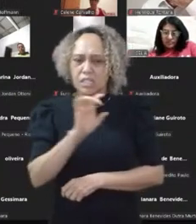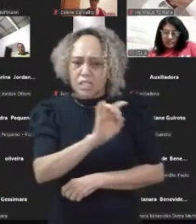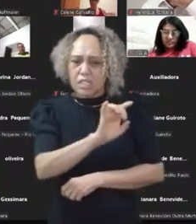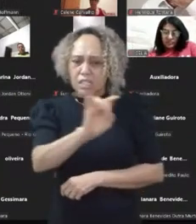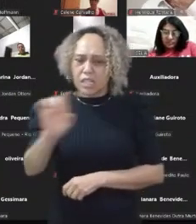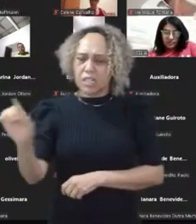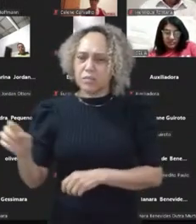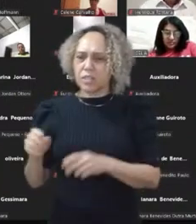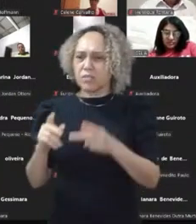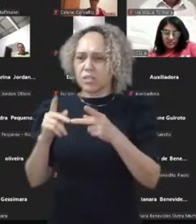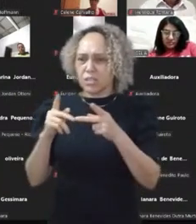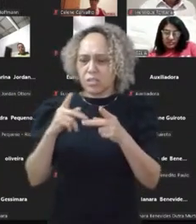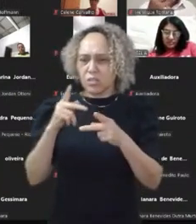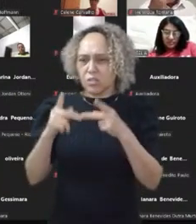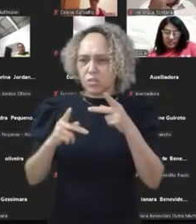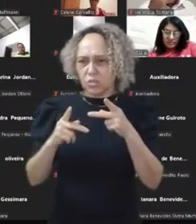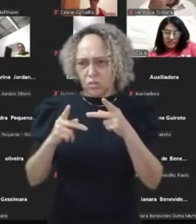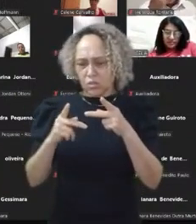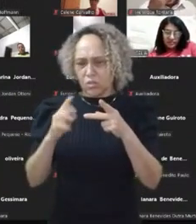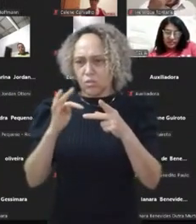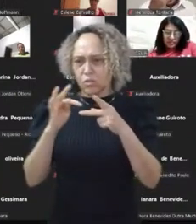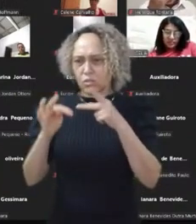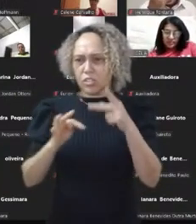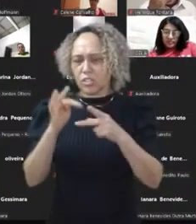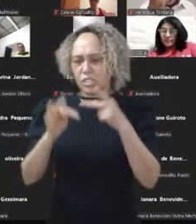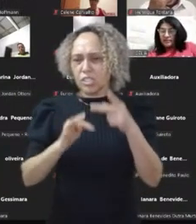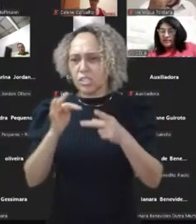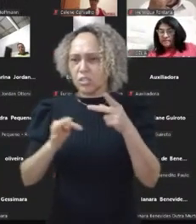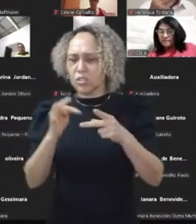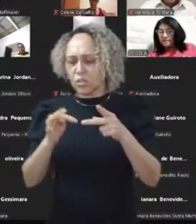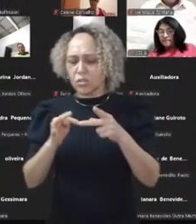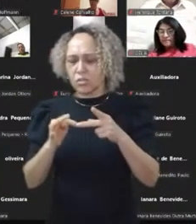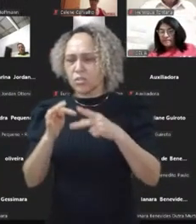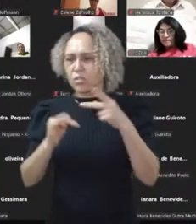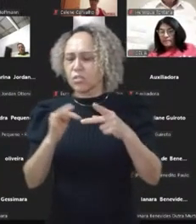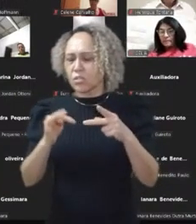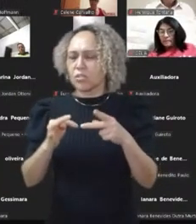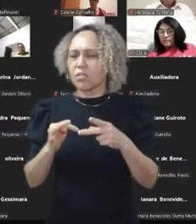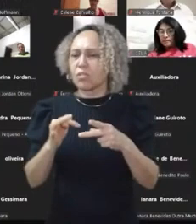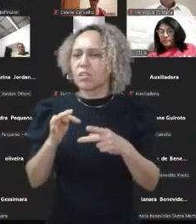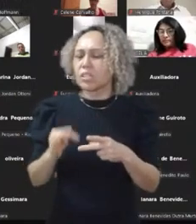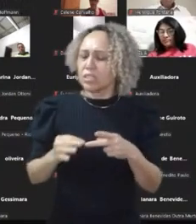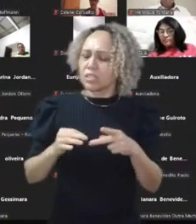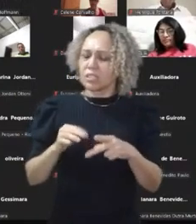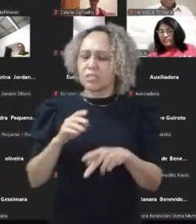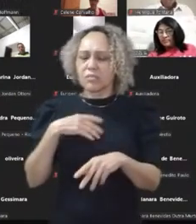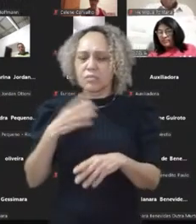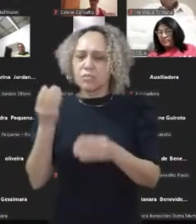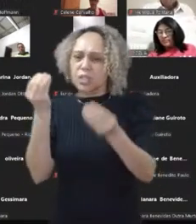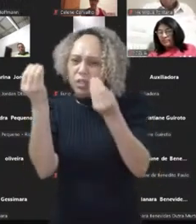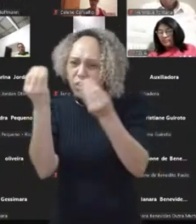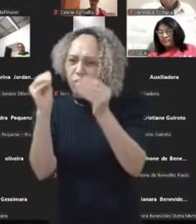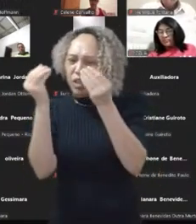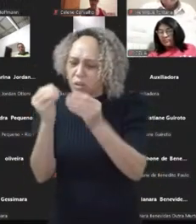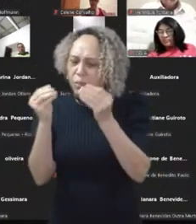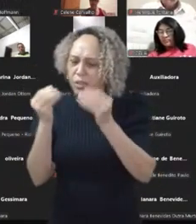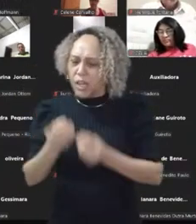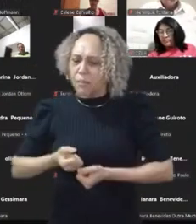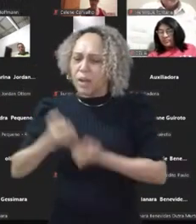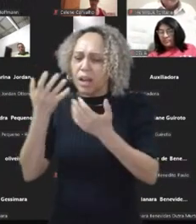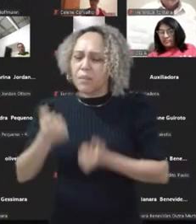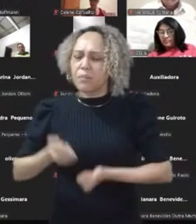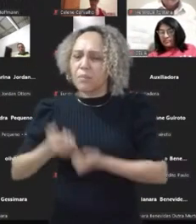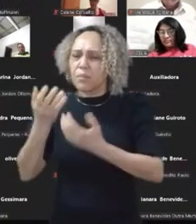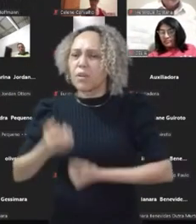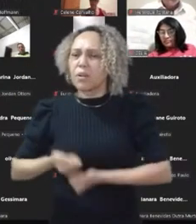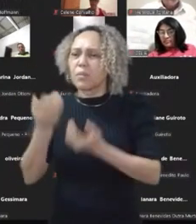trabalho essa jornada de trabalho né familiares falando também que não tinham tempo de ver se seus outros familiares os filhos os pais etc etc